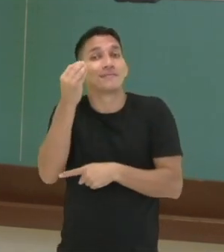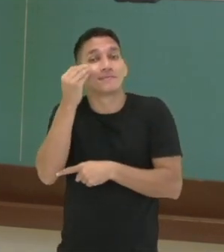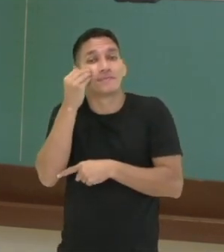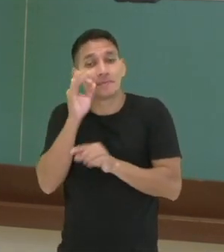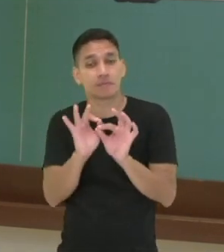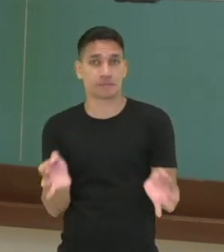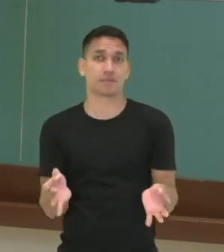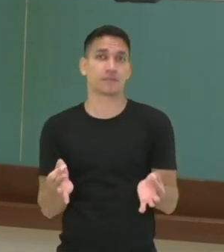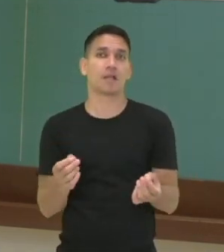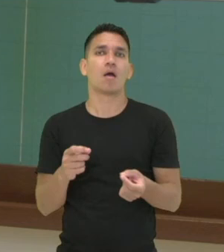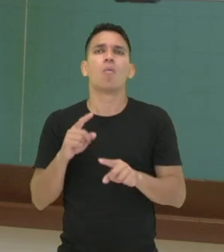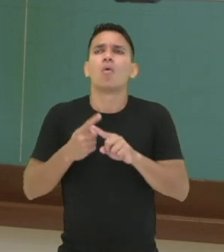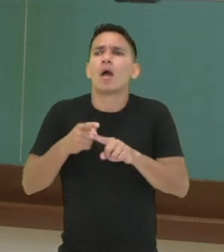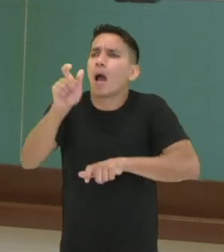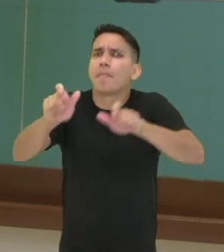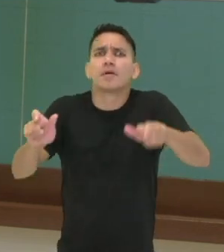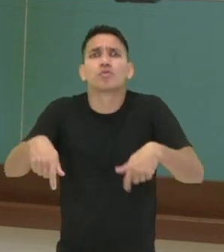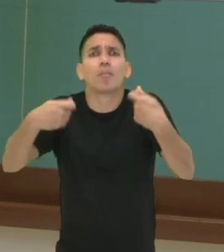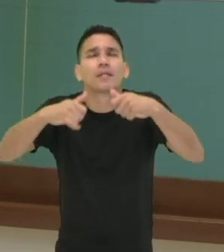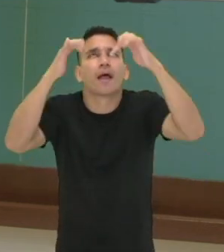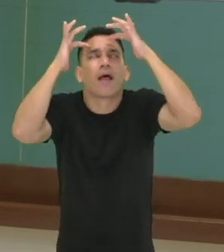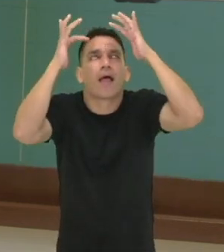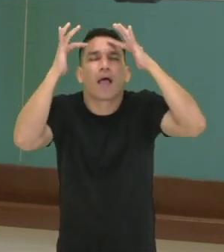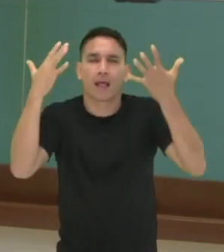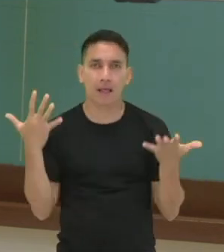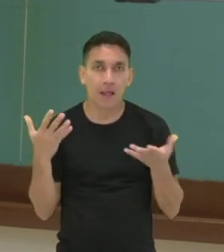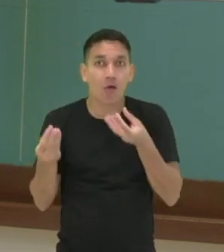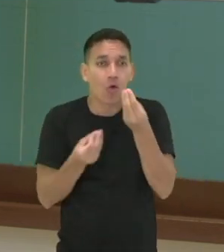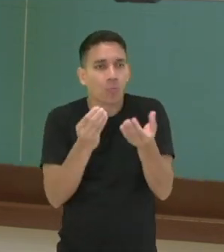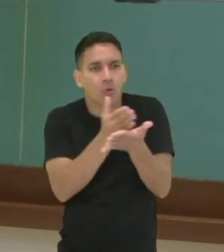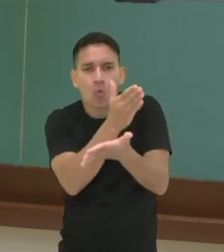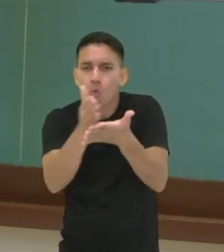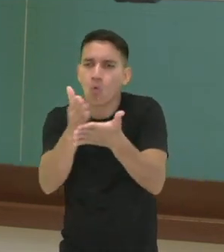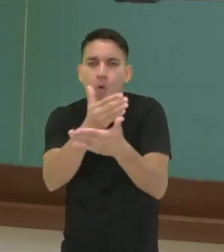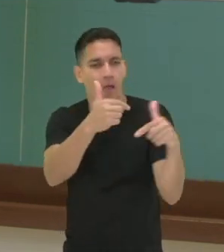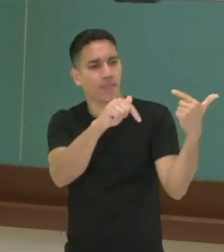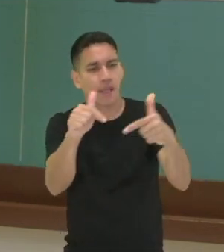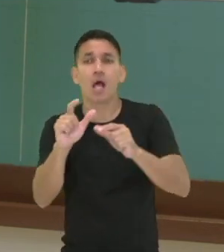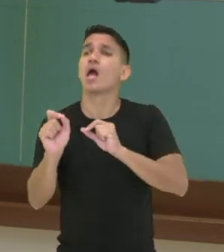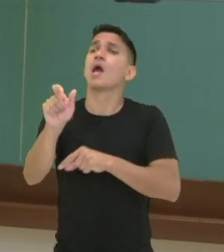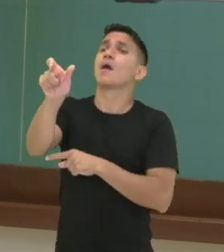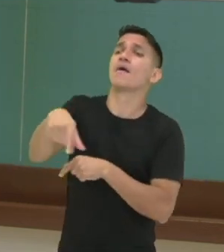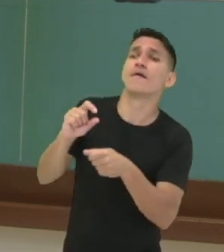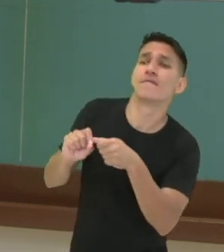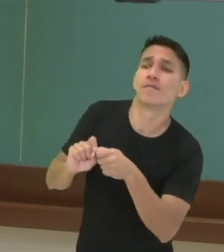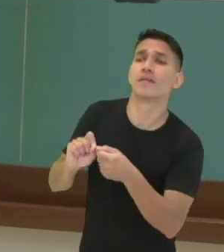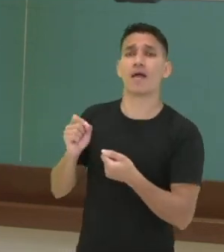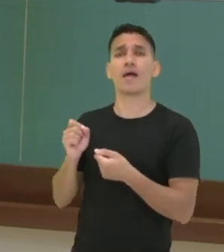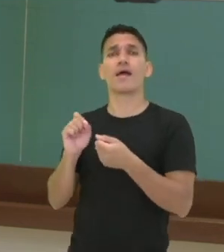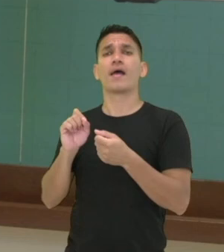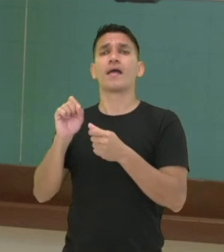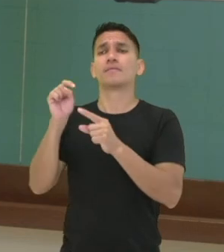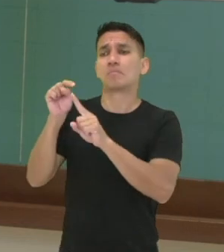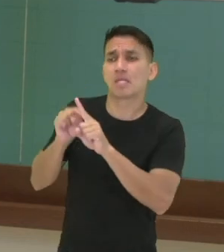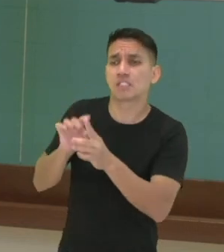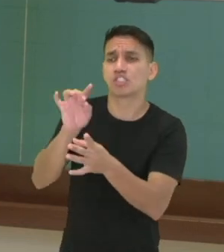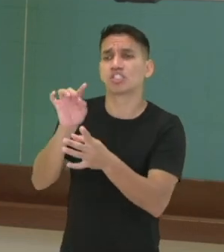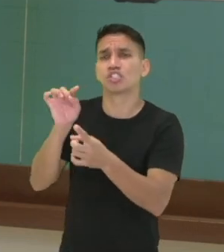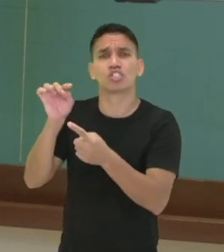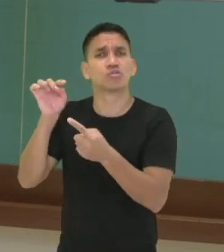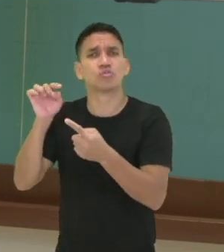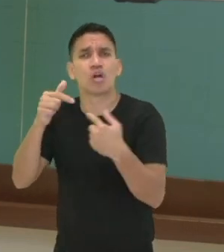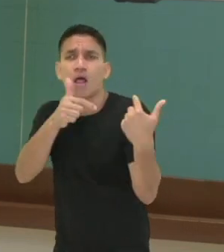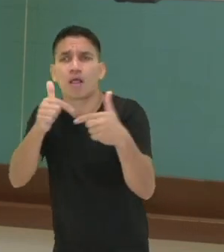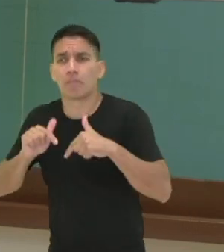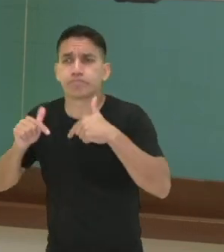momento que as pessoas precisam pensar a divisão do trabalho, quem vai realizar cada tarefa, também